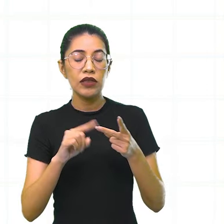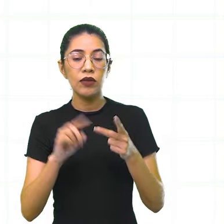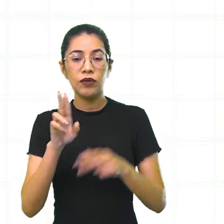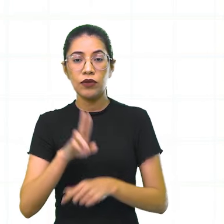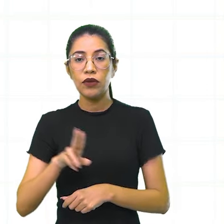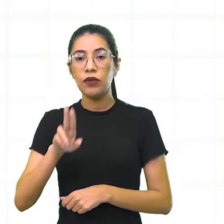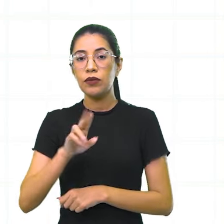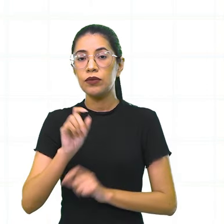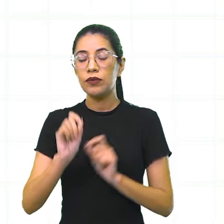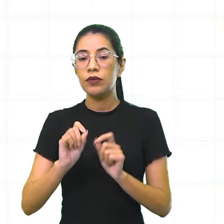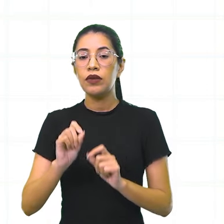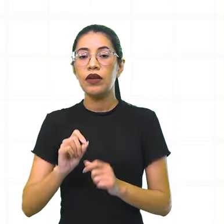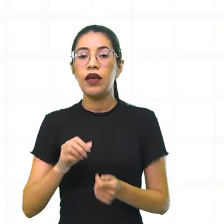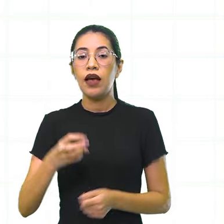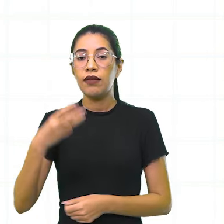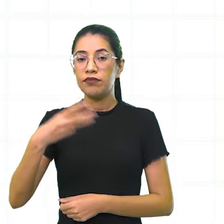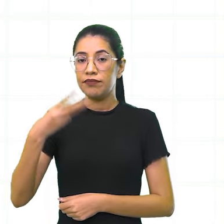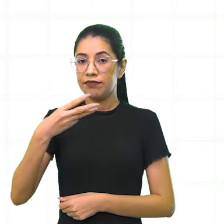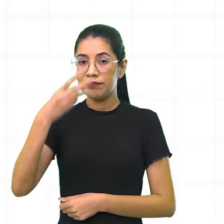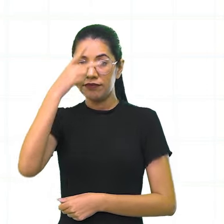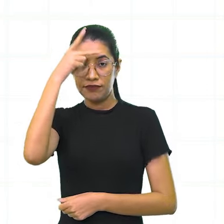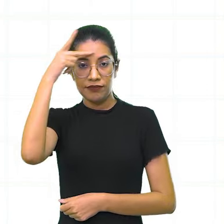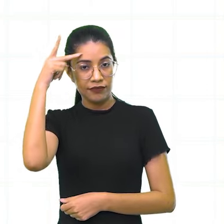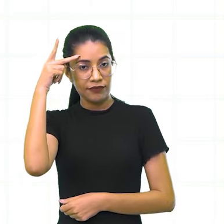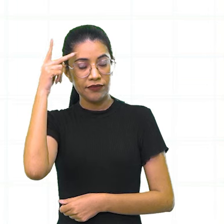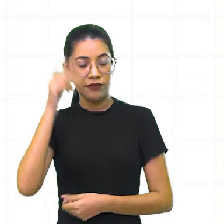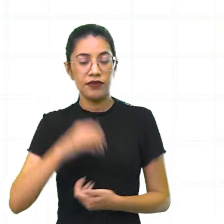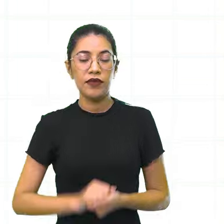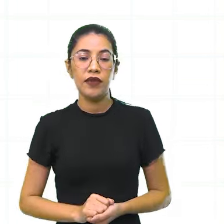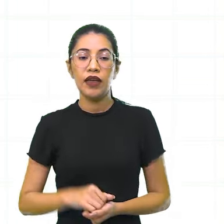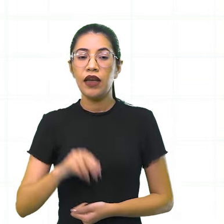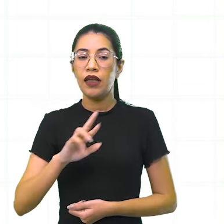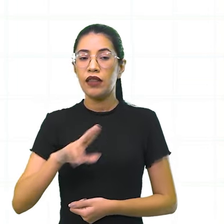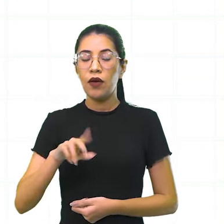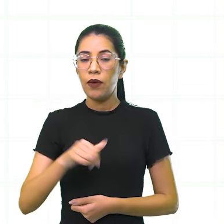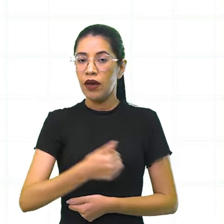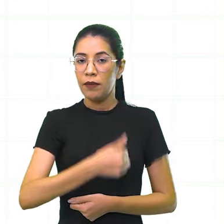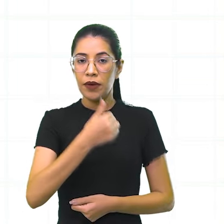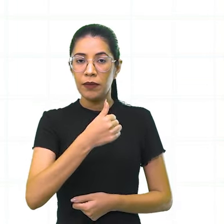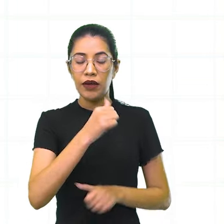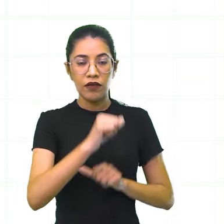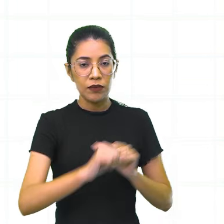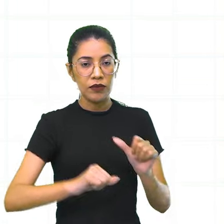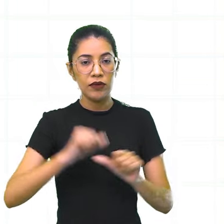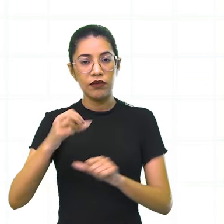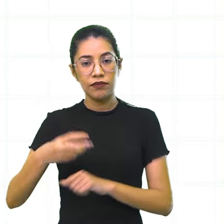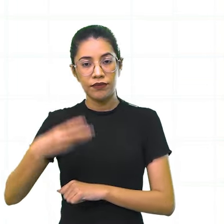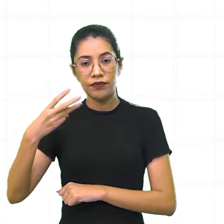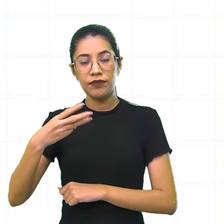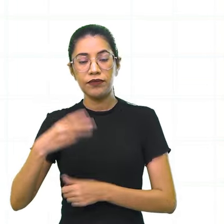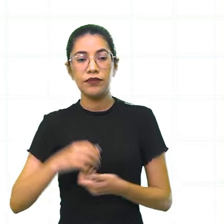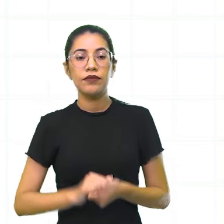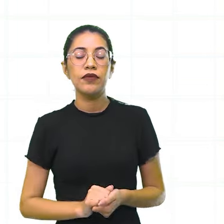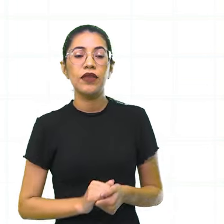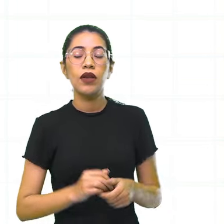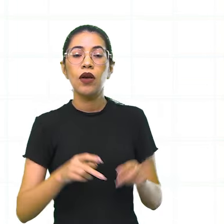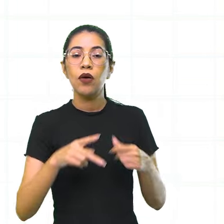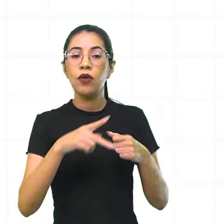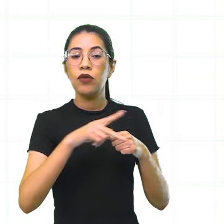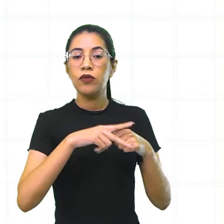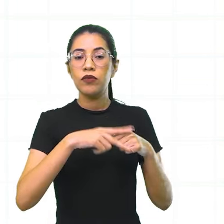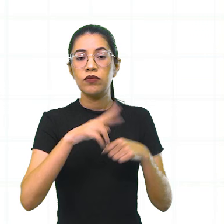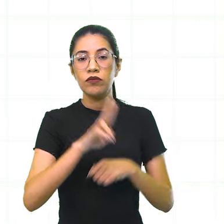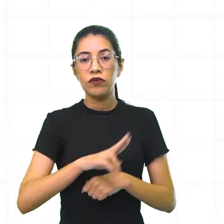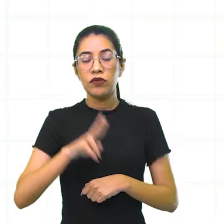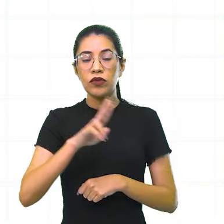quê? A terceira pessoa, tá bom? E não mais a primeira pessoa. Os pronomes utilizados